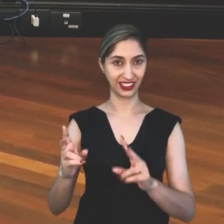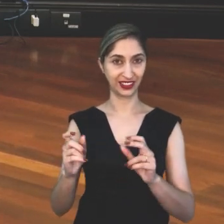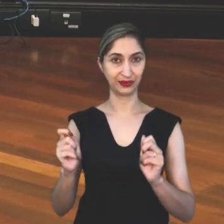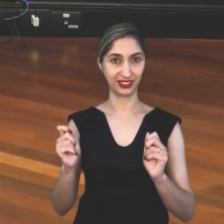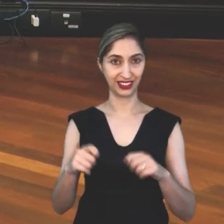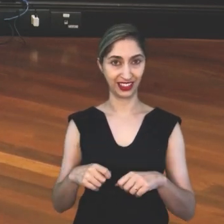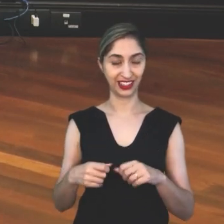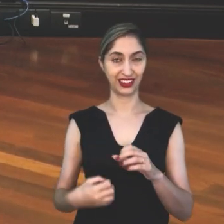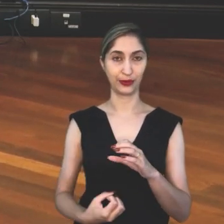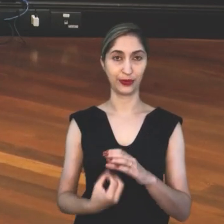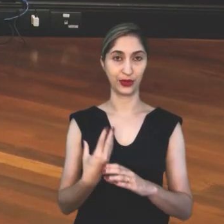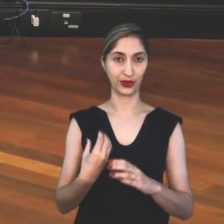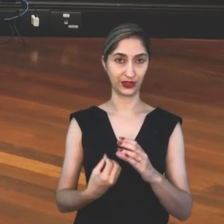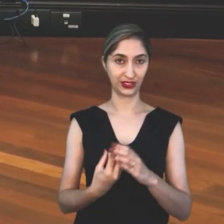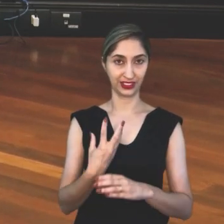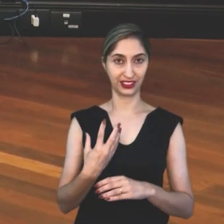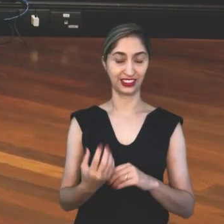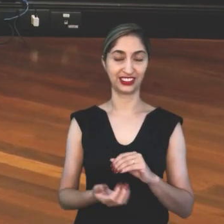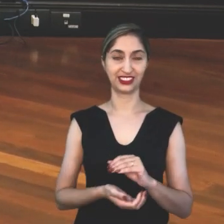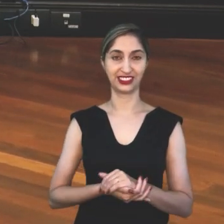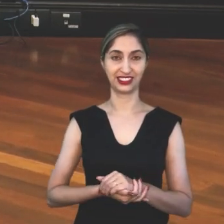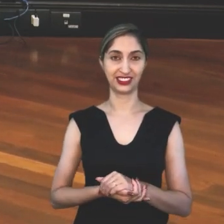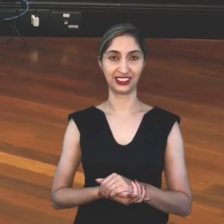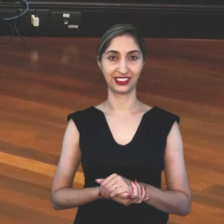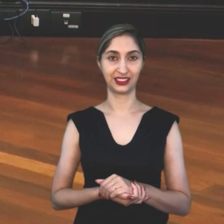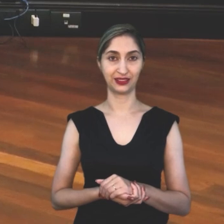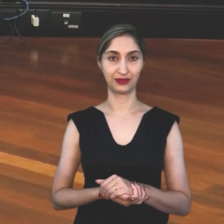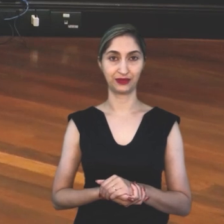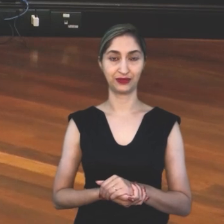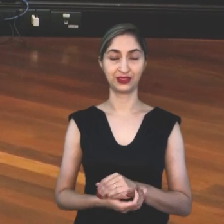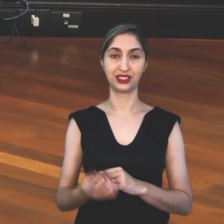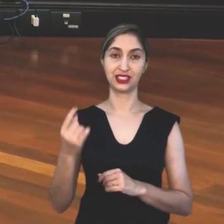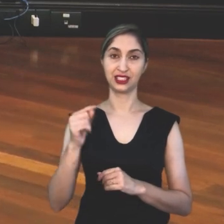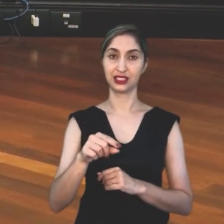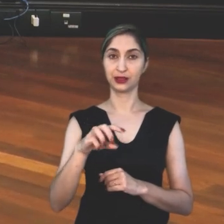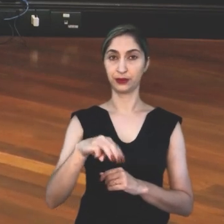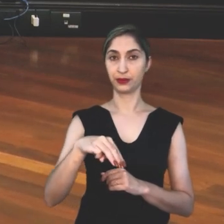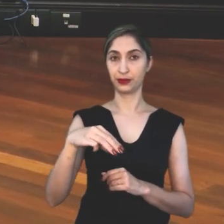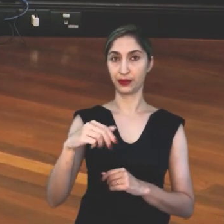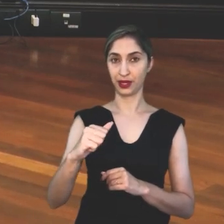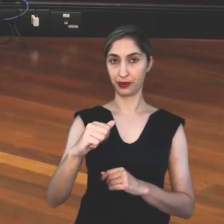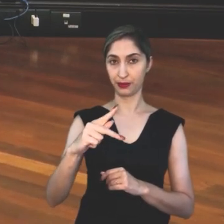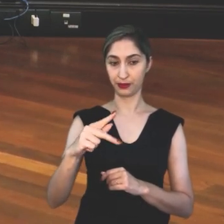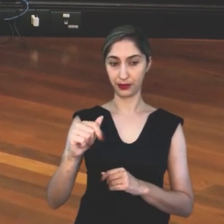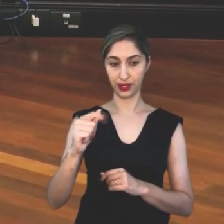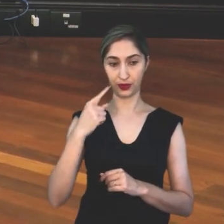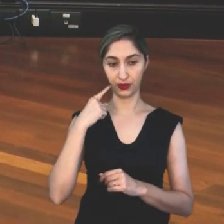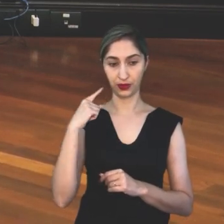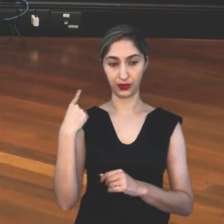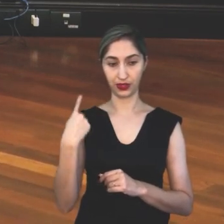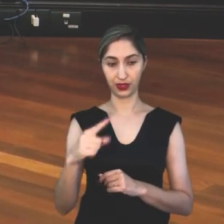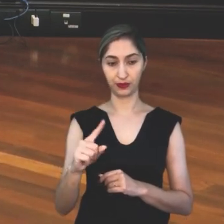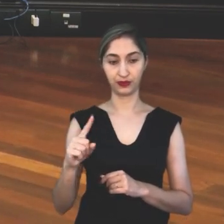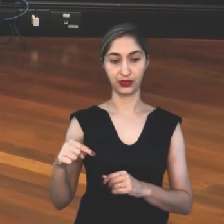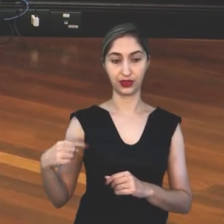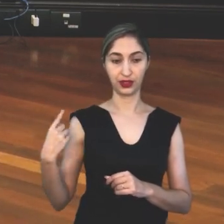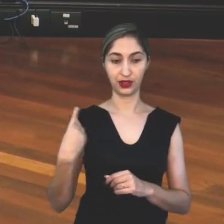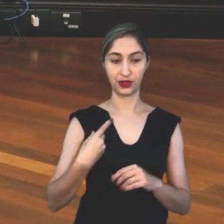gente usa a mesa, outras a gente usa o chão mesmo, mas a gente consegue produzir. E é sempre muito gostoso. Esse